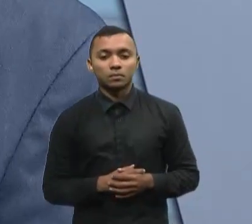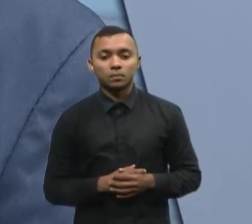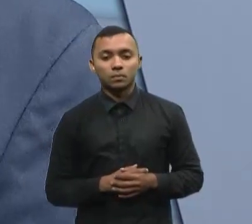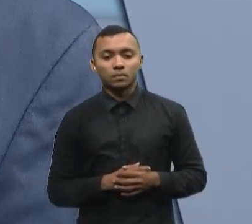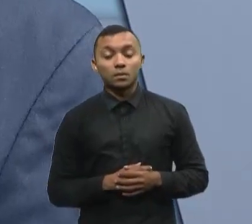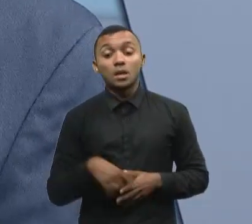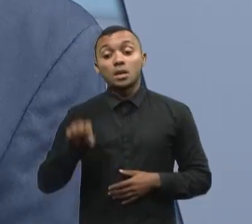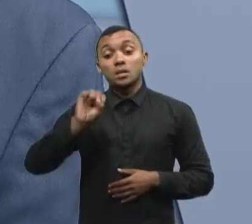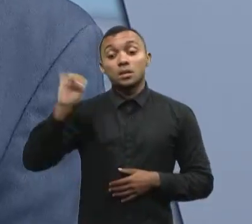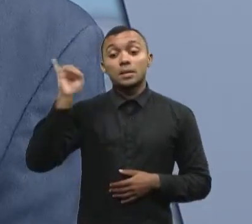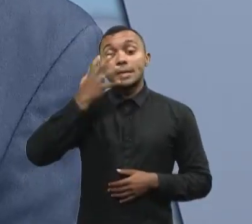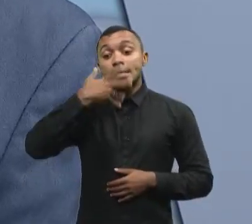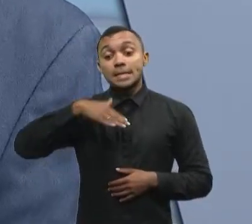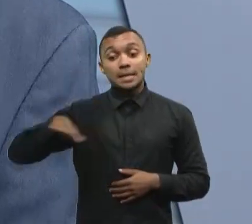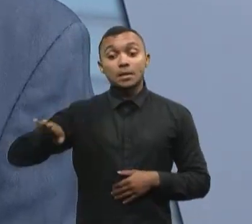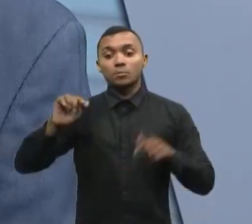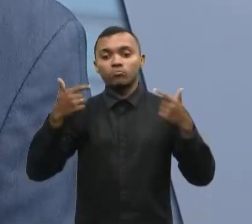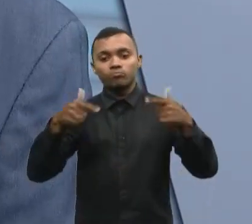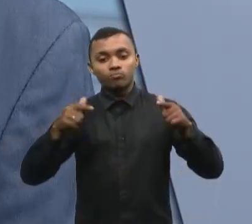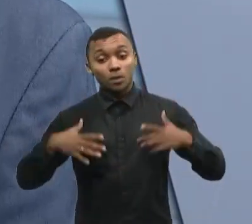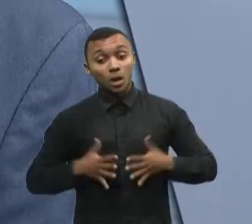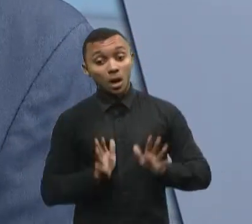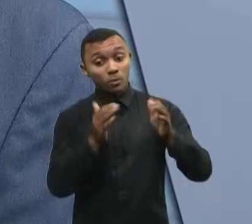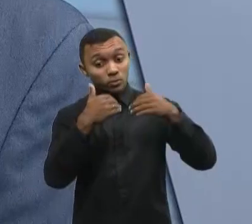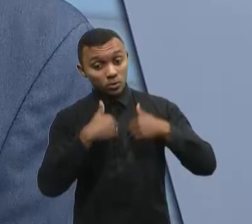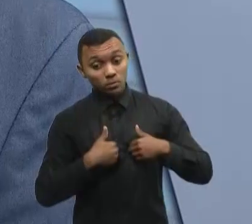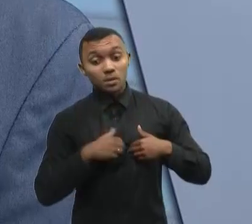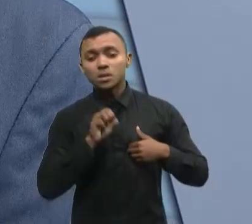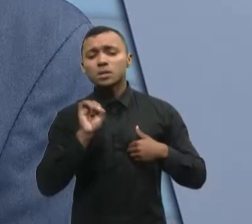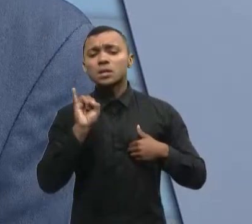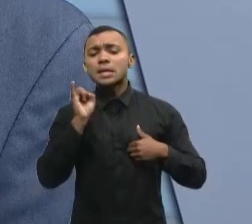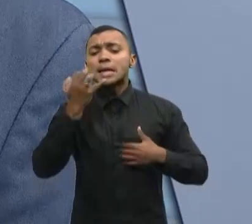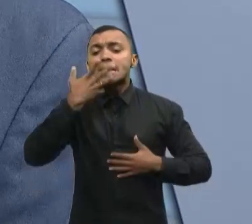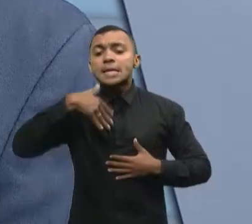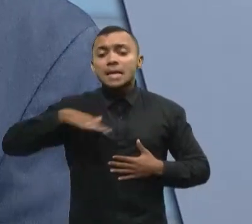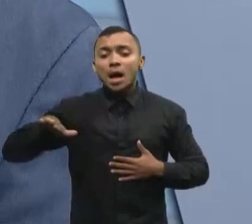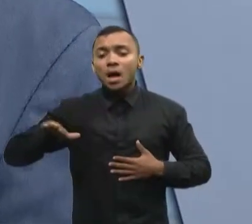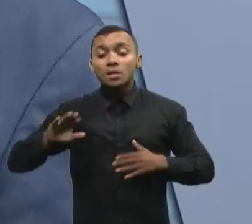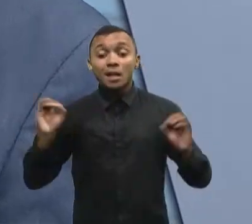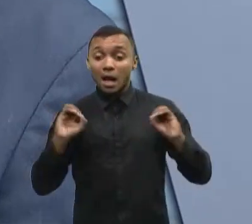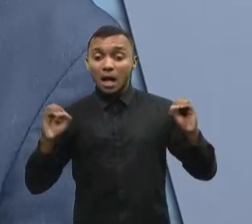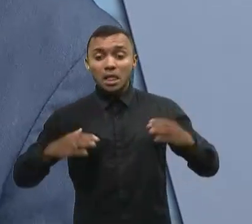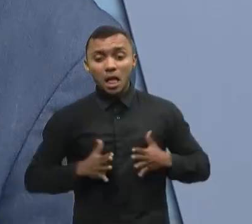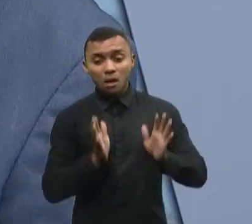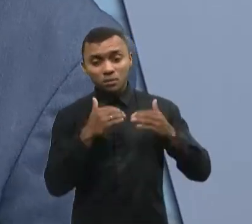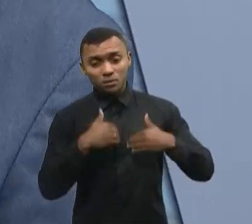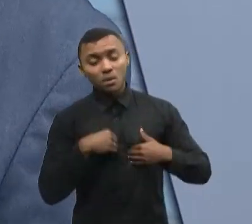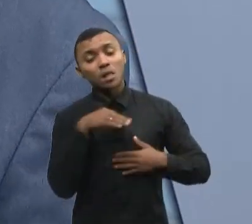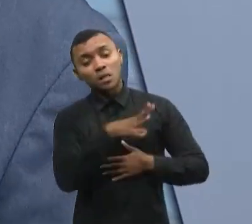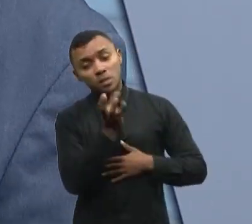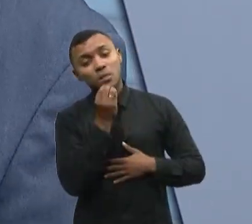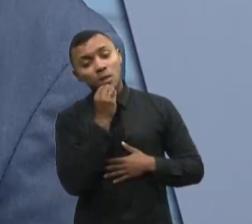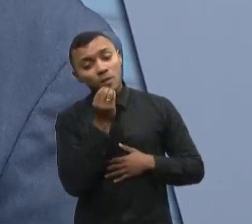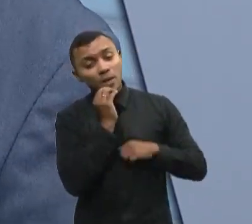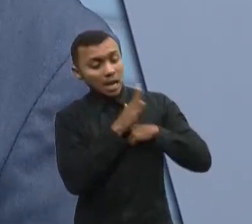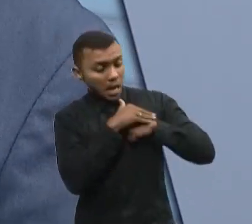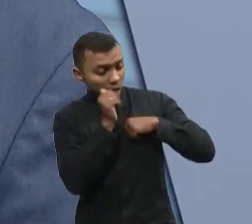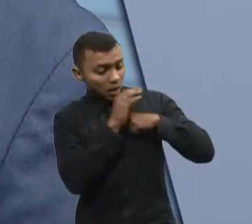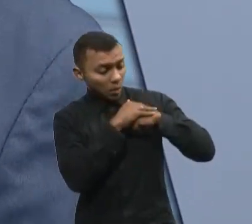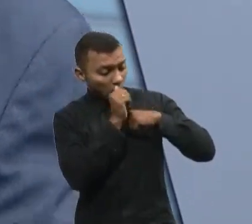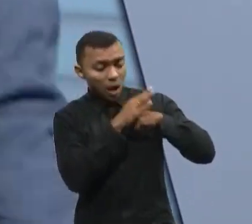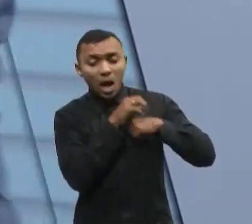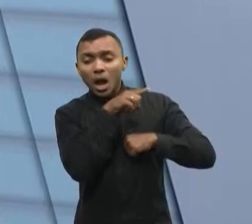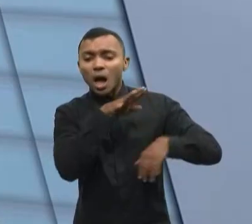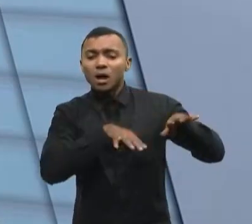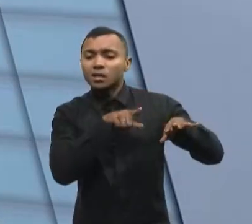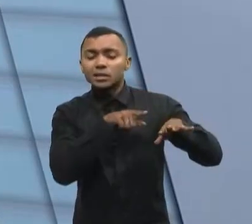mesmo a criança que não tem o transtorno do autismo, ela necessita de carinho, né? Ela, né, às vezes, ela está